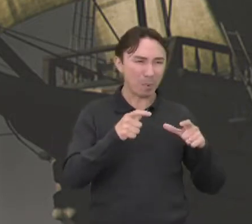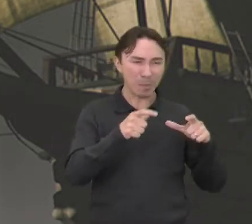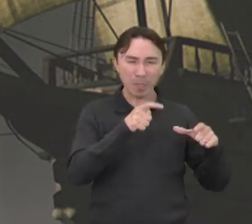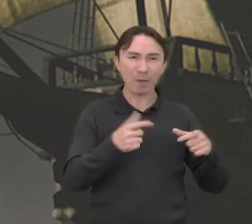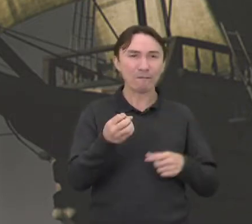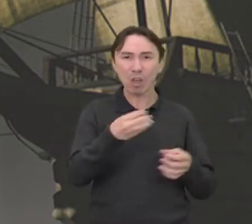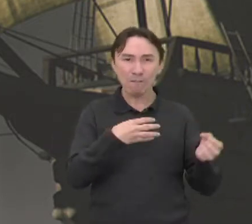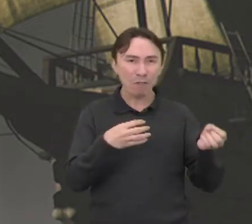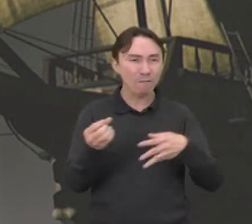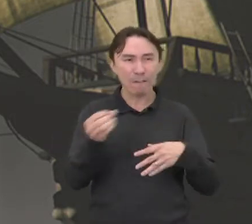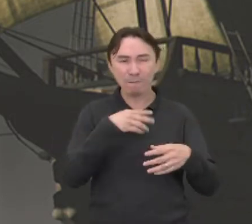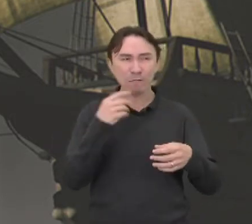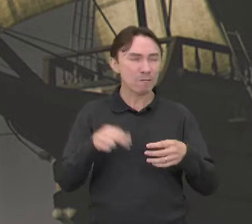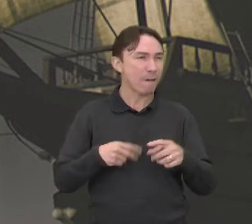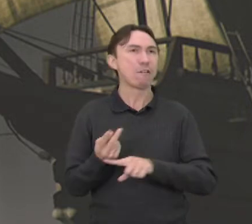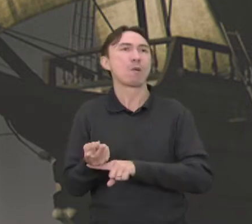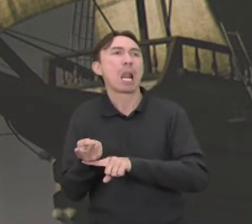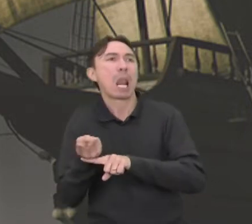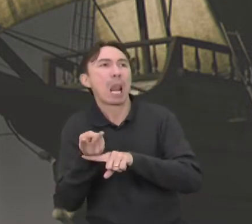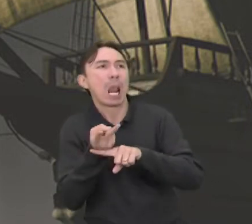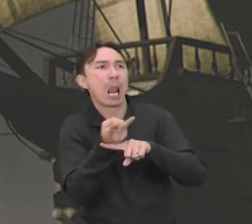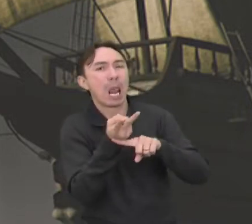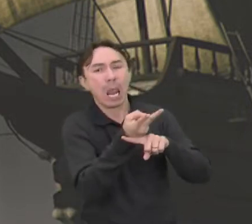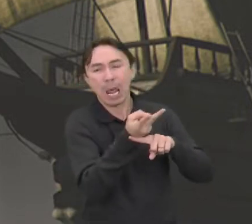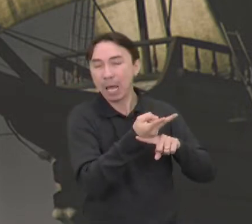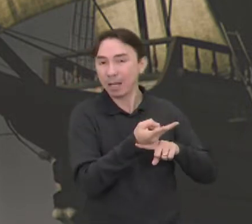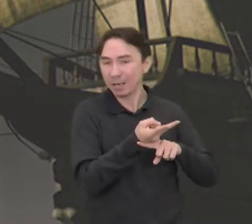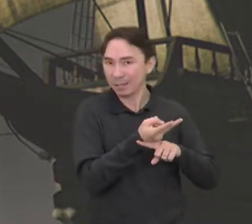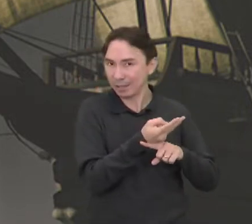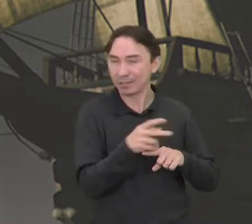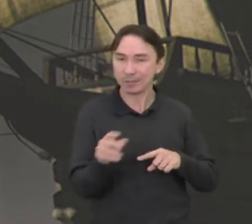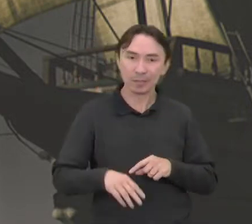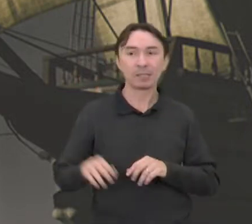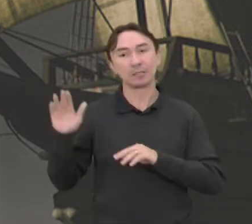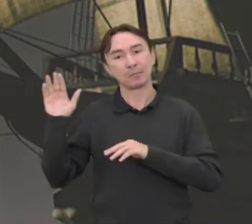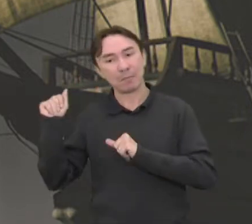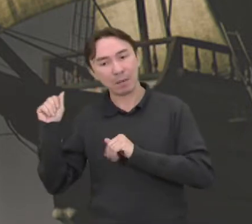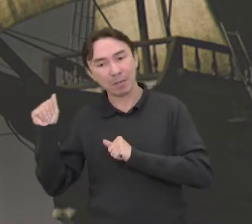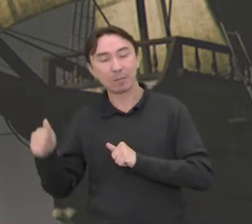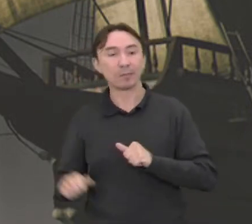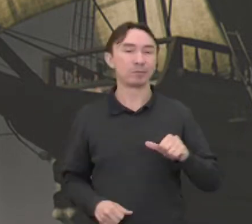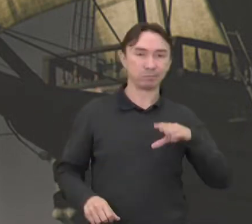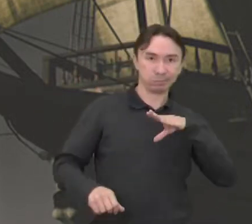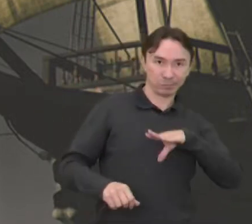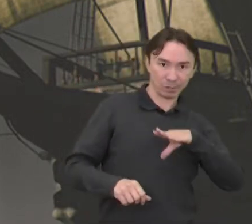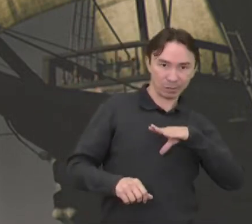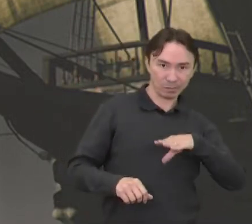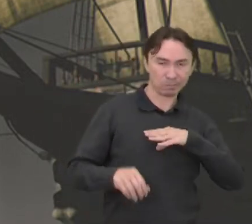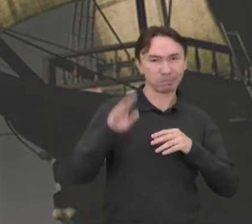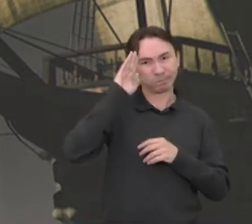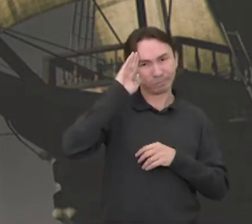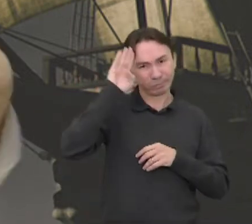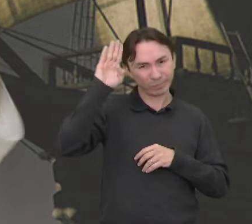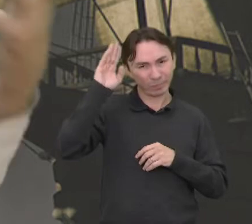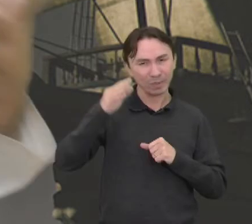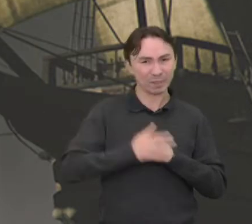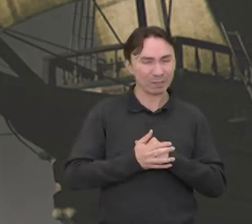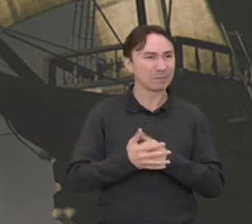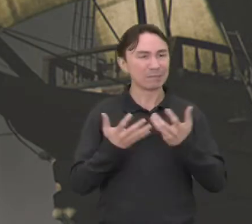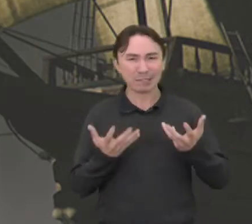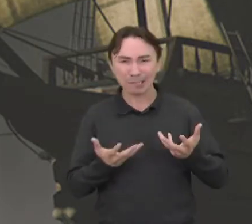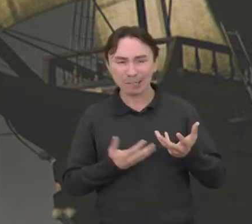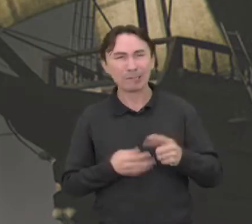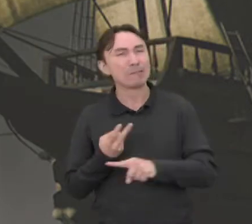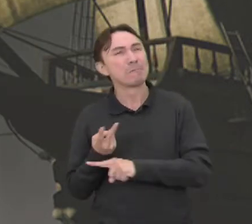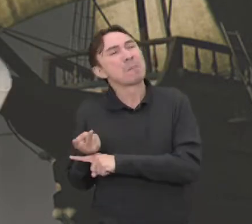territórios, tal, principalmente entre Portugal e Espanha, que é quem havia, né, efetivamente se lançado a essas